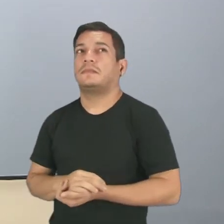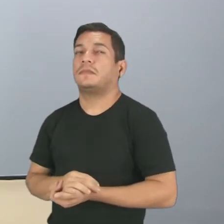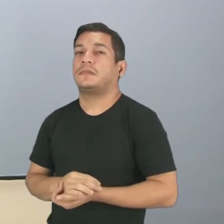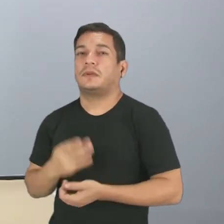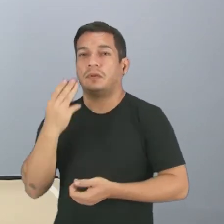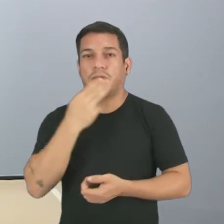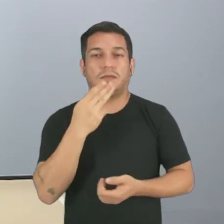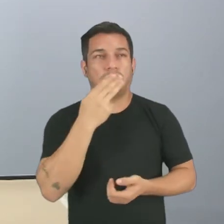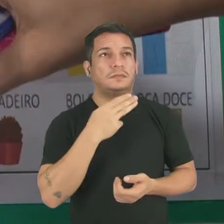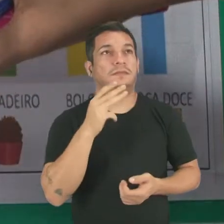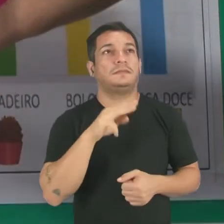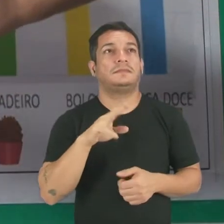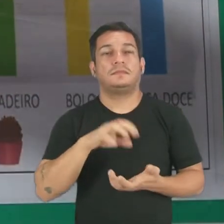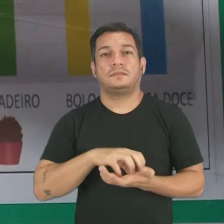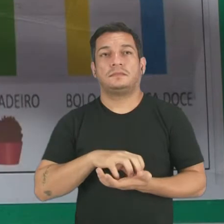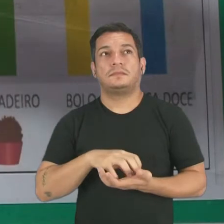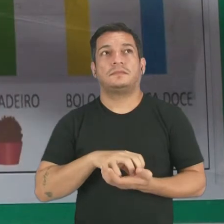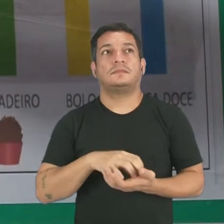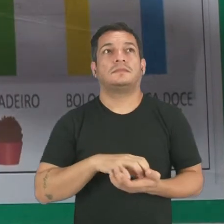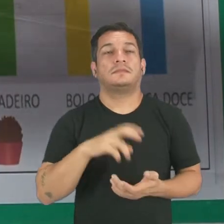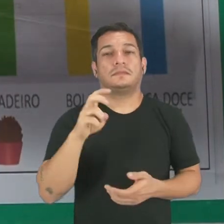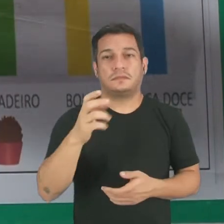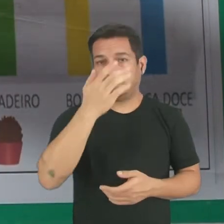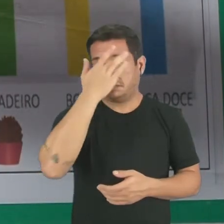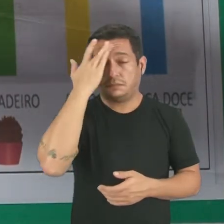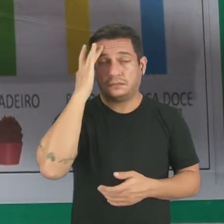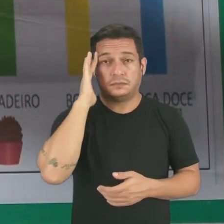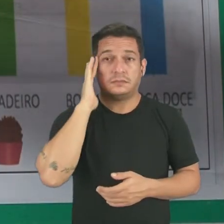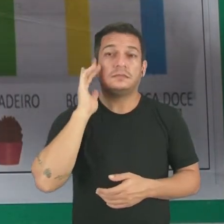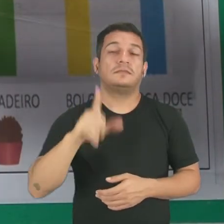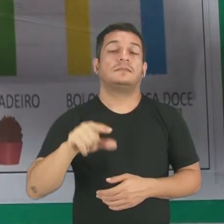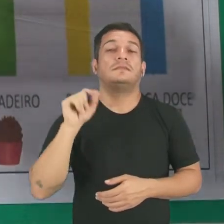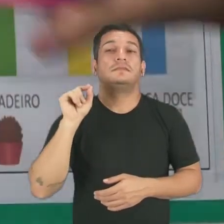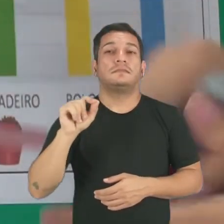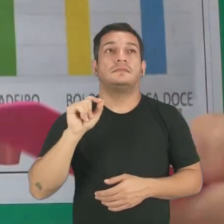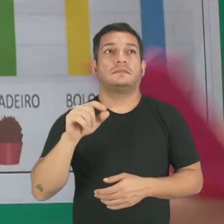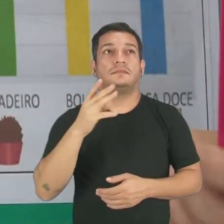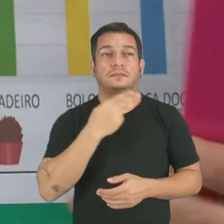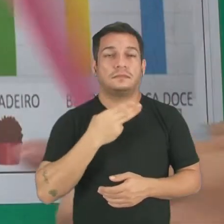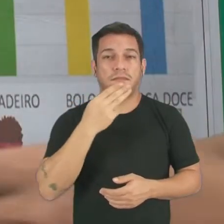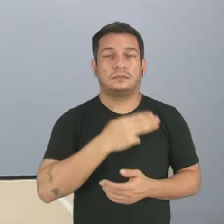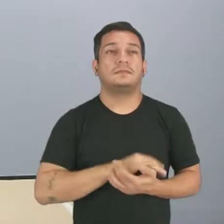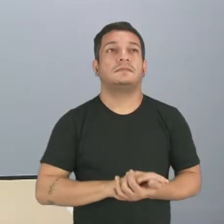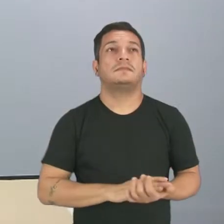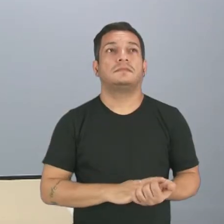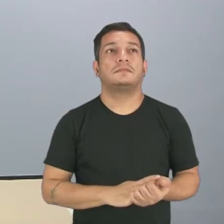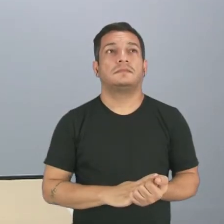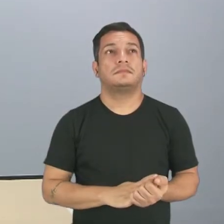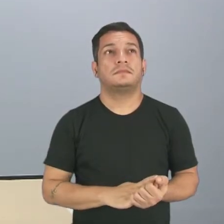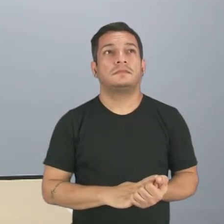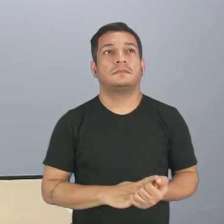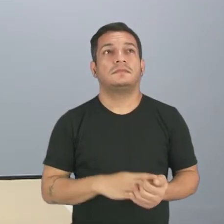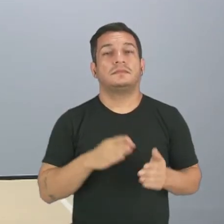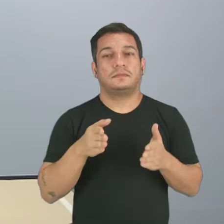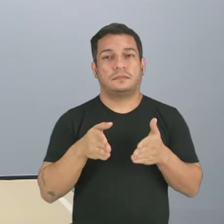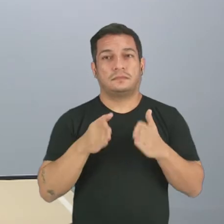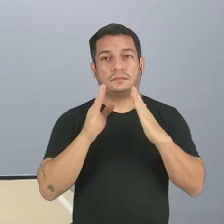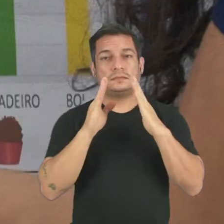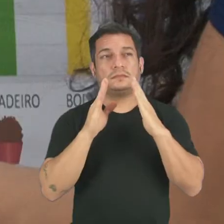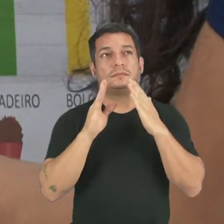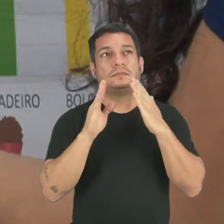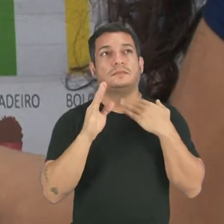doce, que é o cupcake, 5 pessoas escolheram esse doce. E aqui a